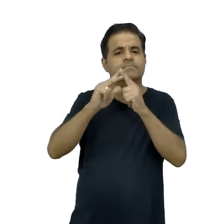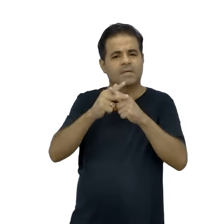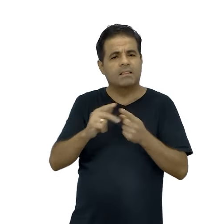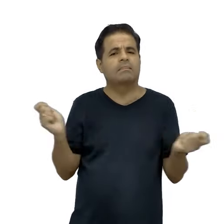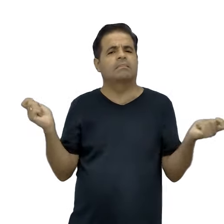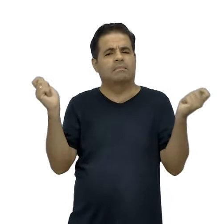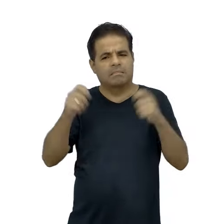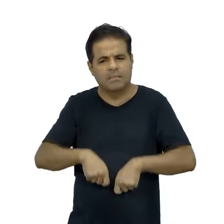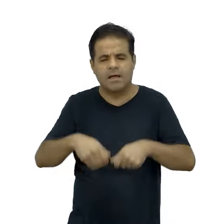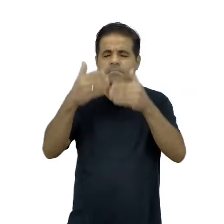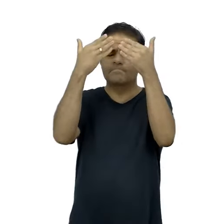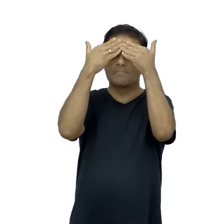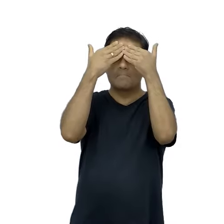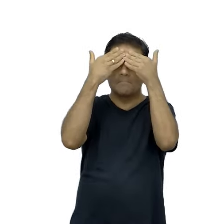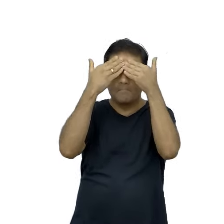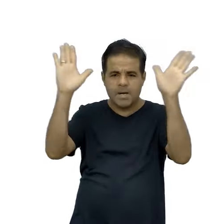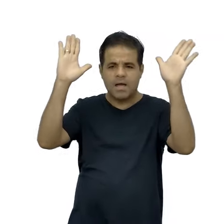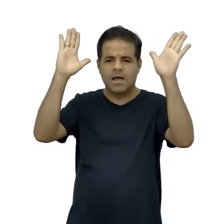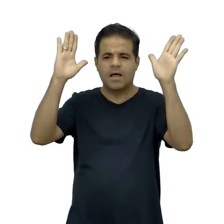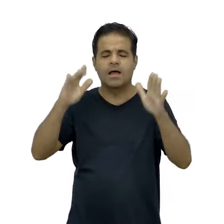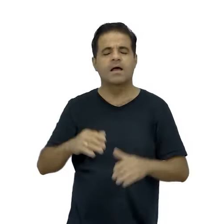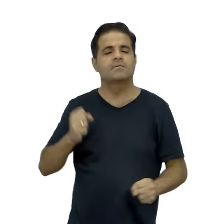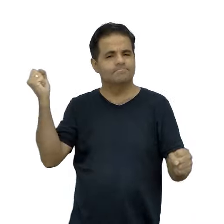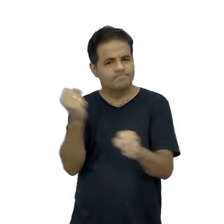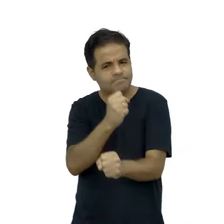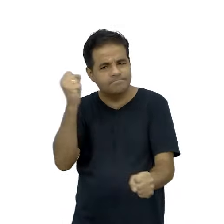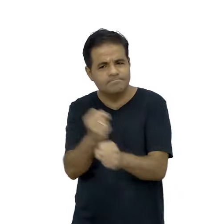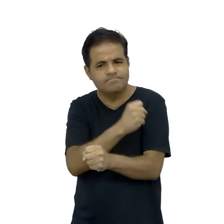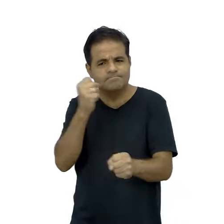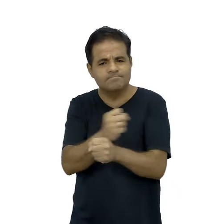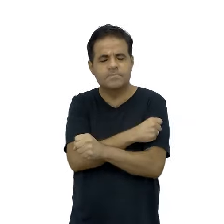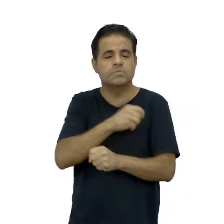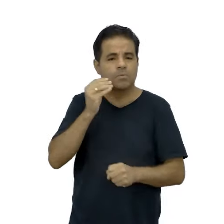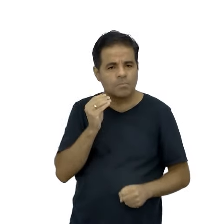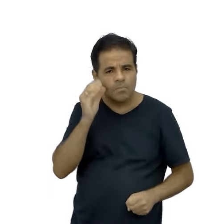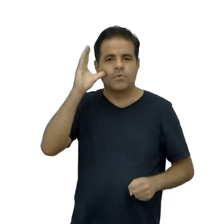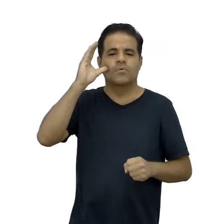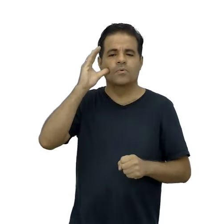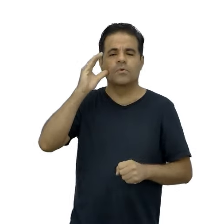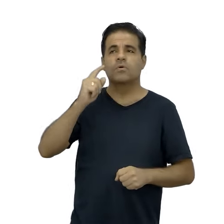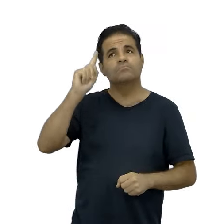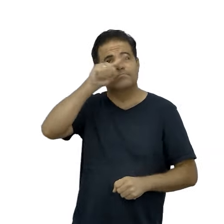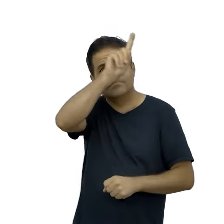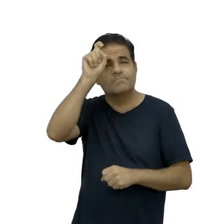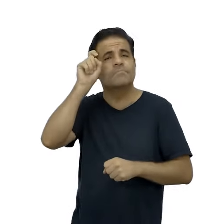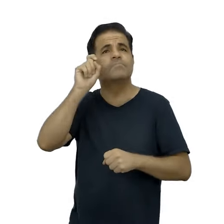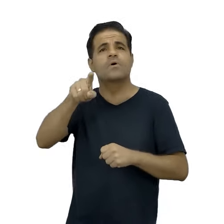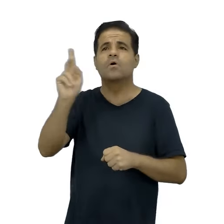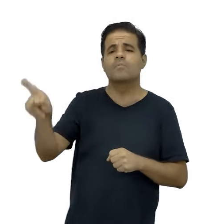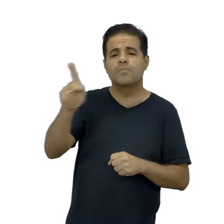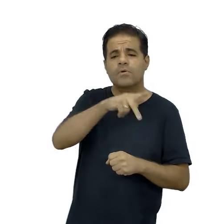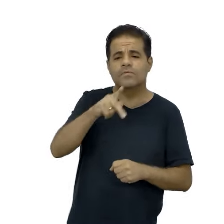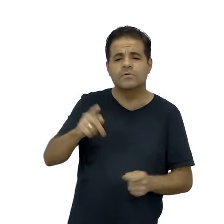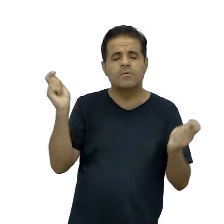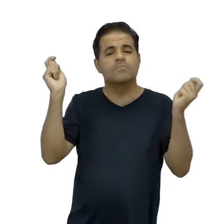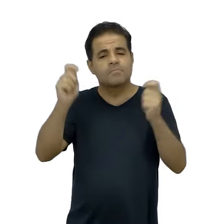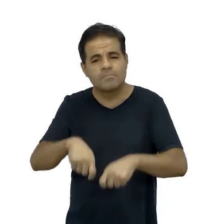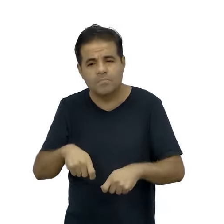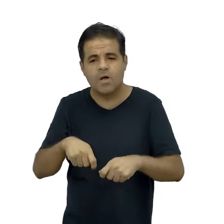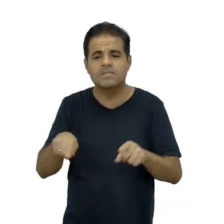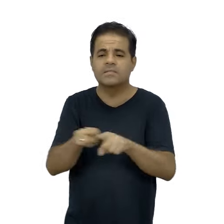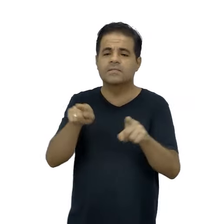podem ampliar essa construção desse conhecimento. O intuito é que o professor ele possa